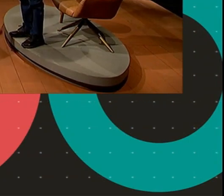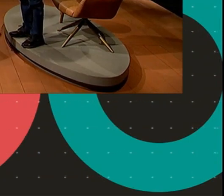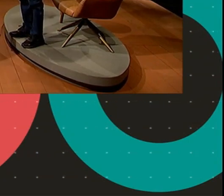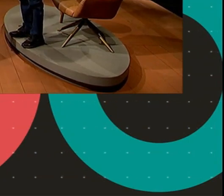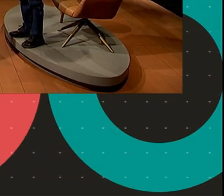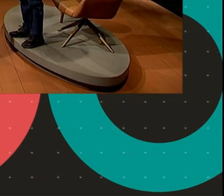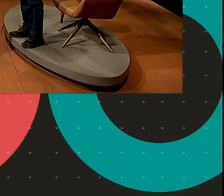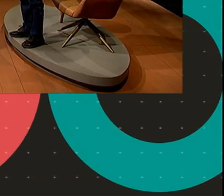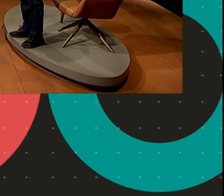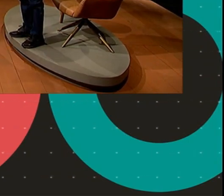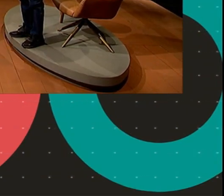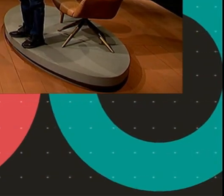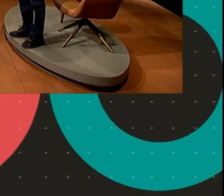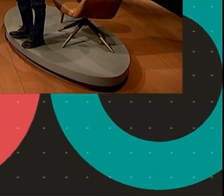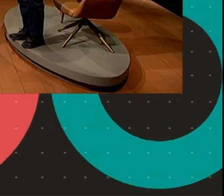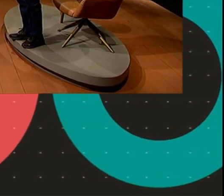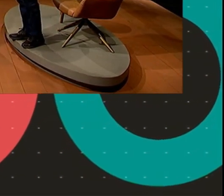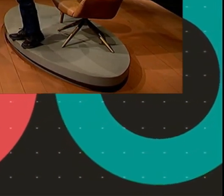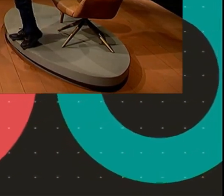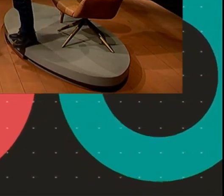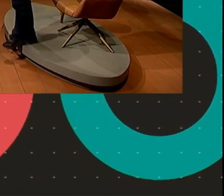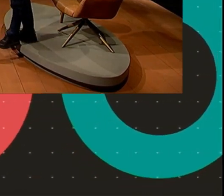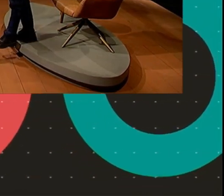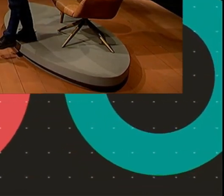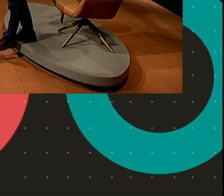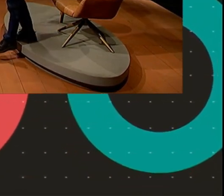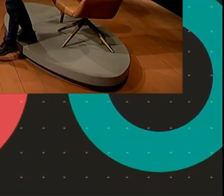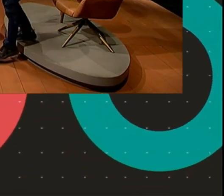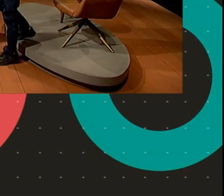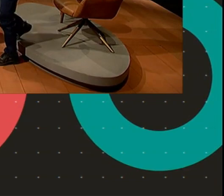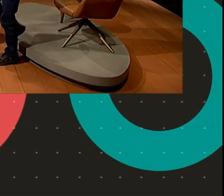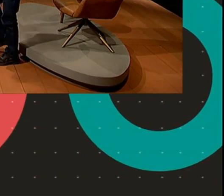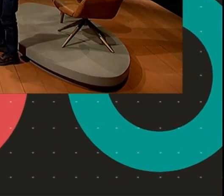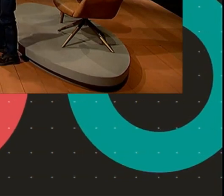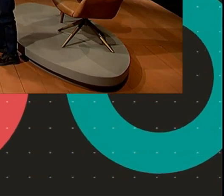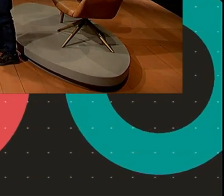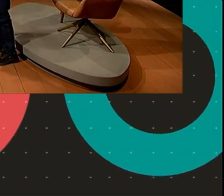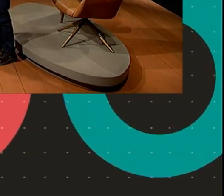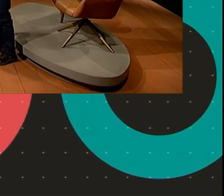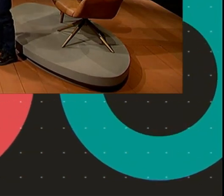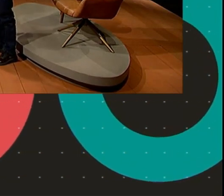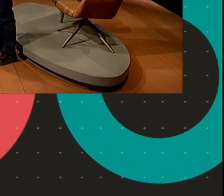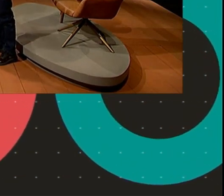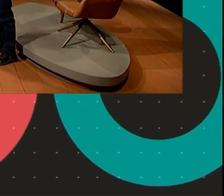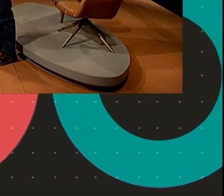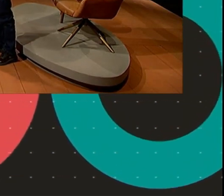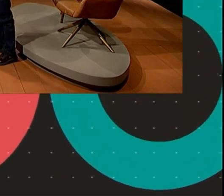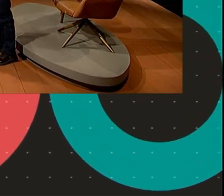Imagina, foi ótimo. Peraí que a gente vai fazer uma coisa.